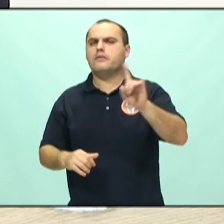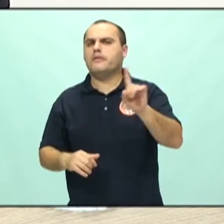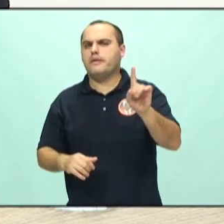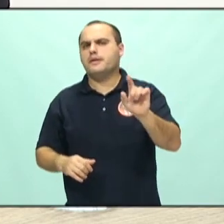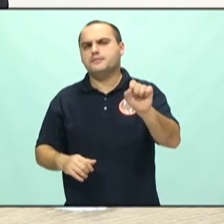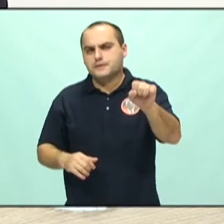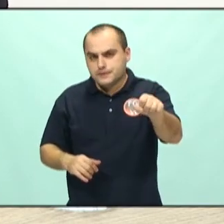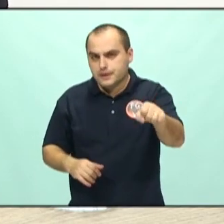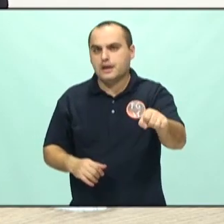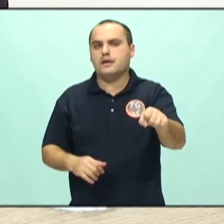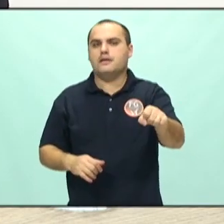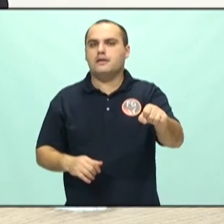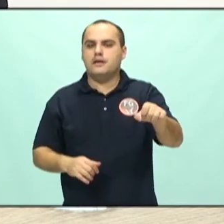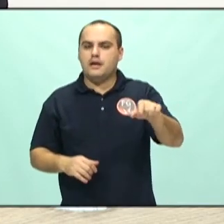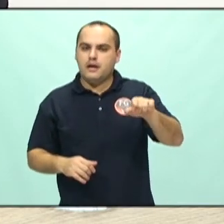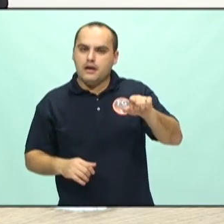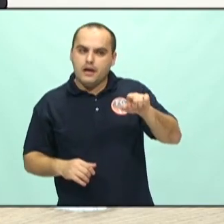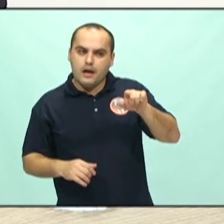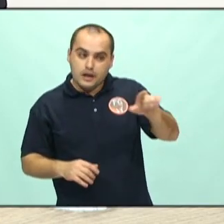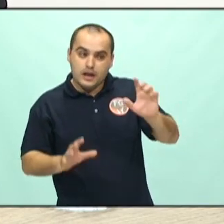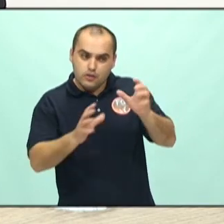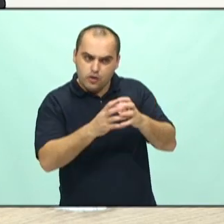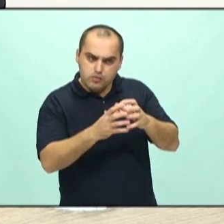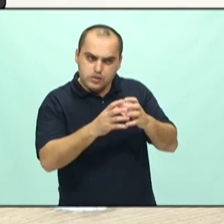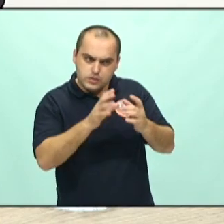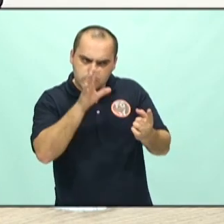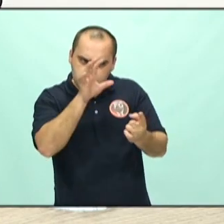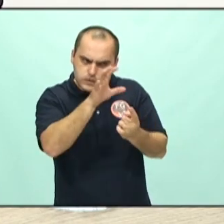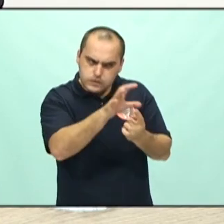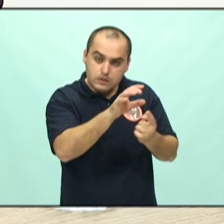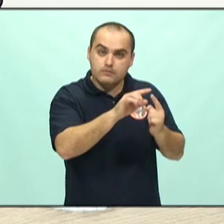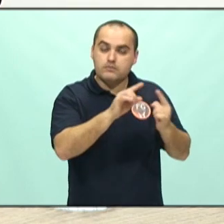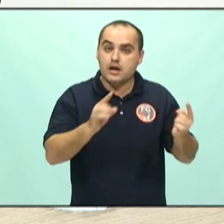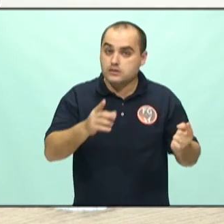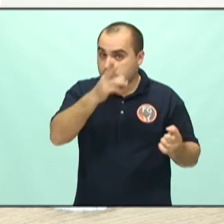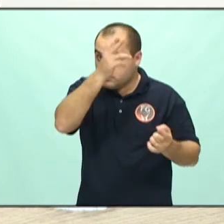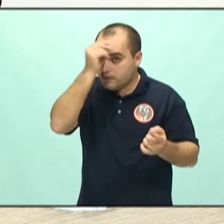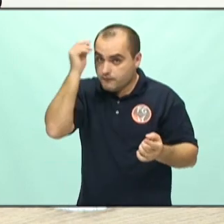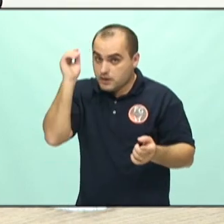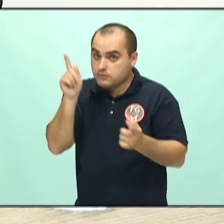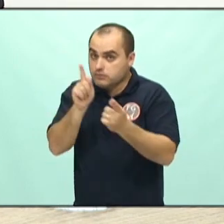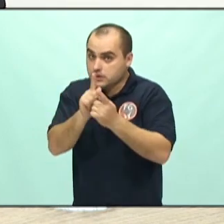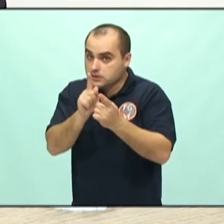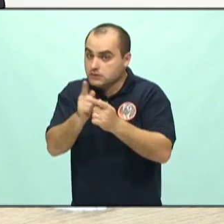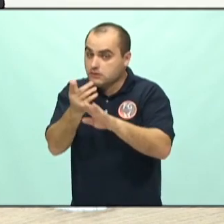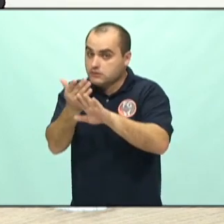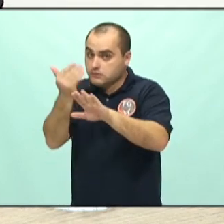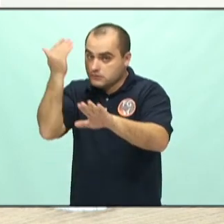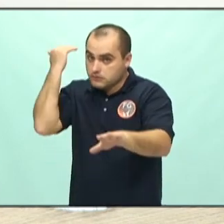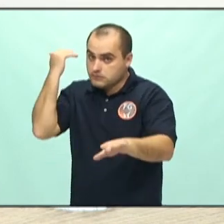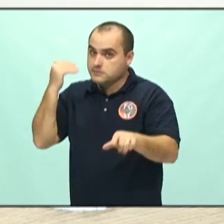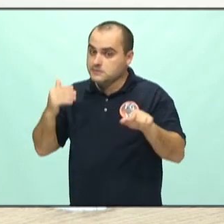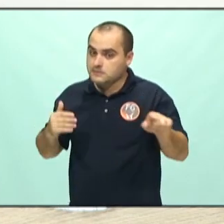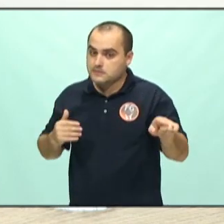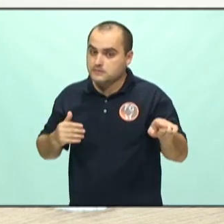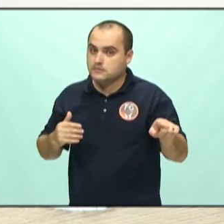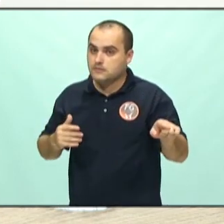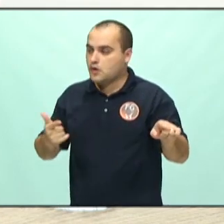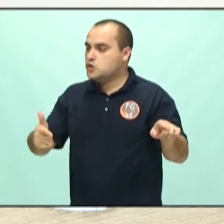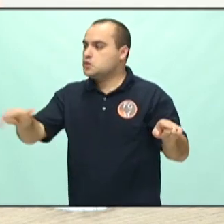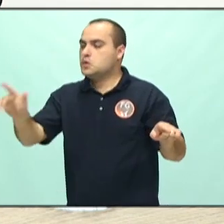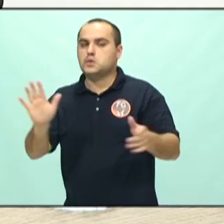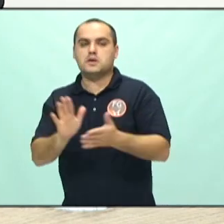foi a pressão daquela categoria de servidor, mas que um prefeito, à época, atendeu aquele pleito, não atendeu os